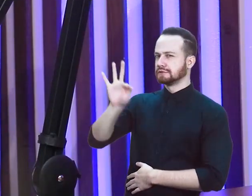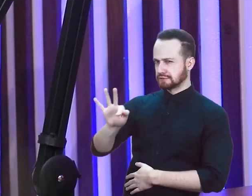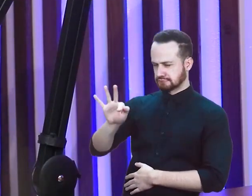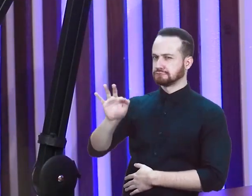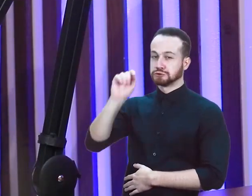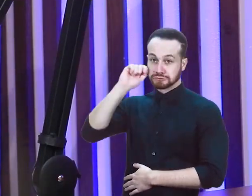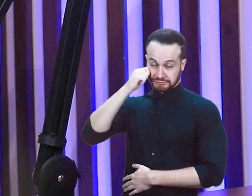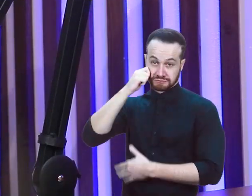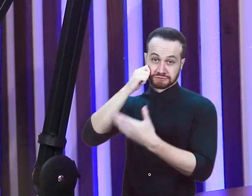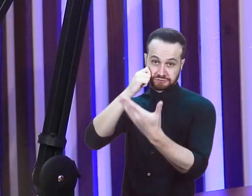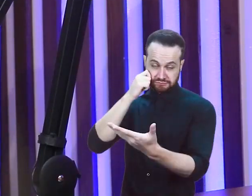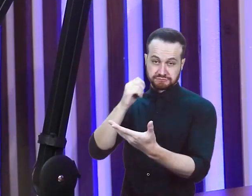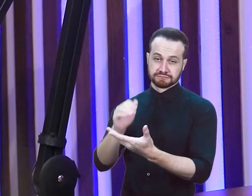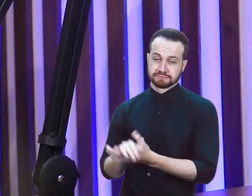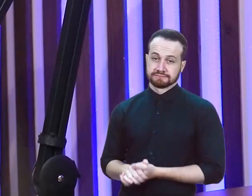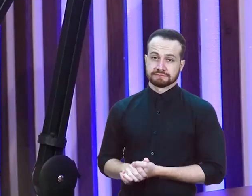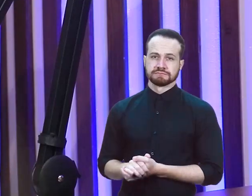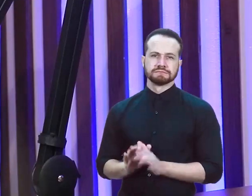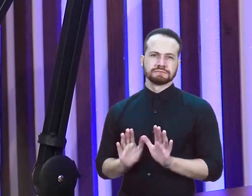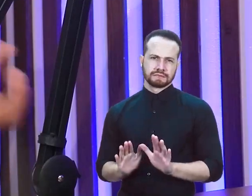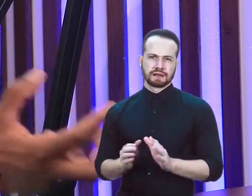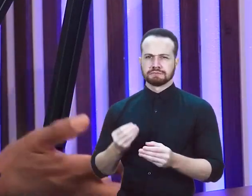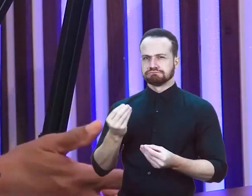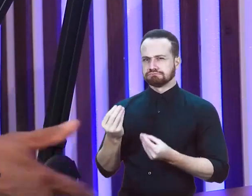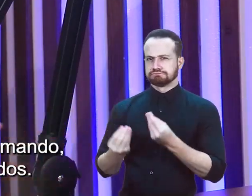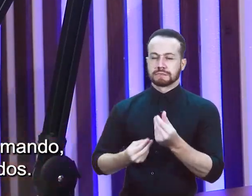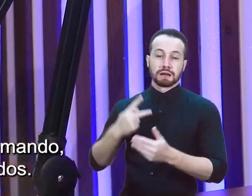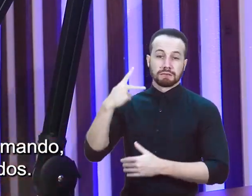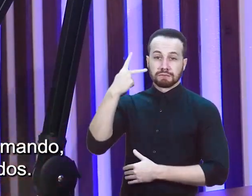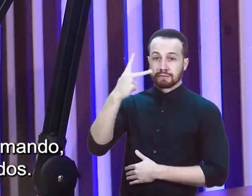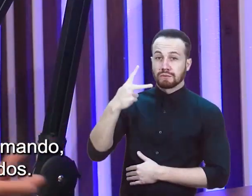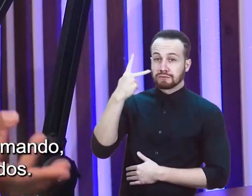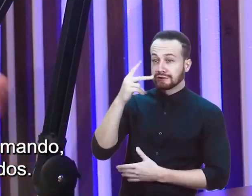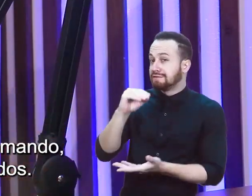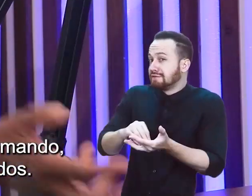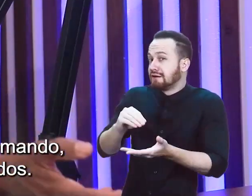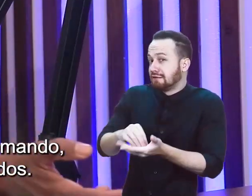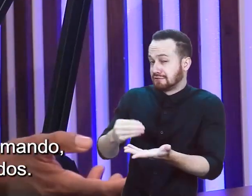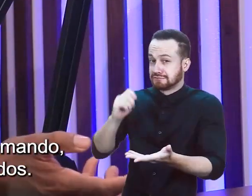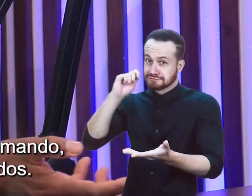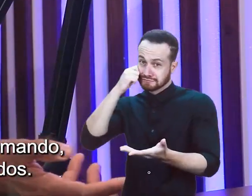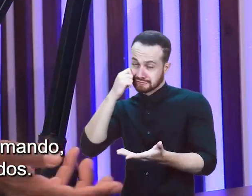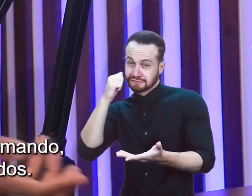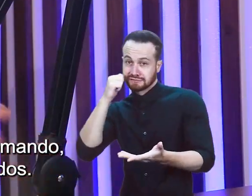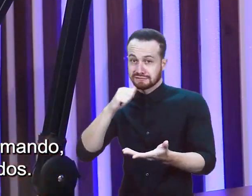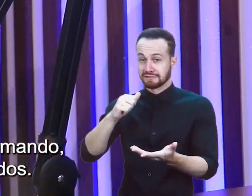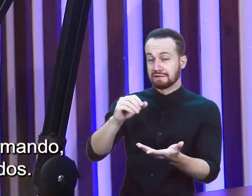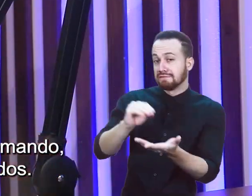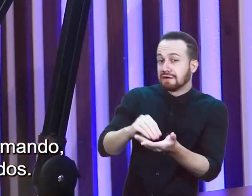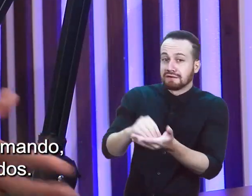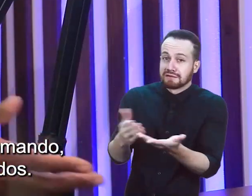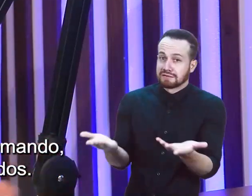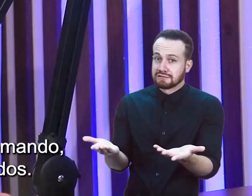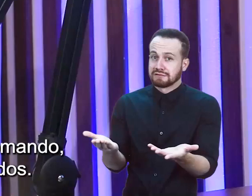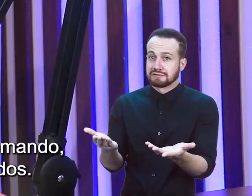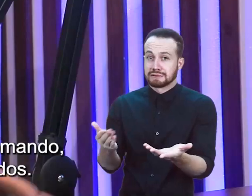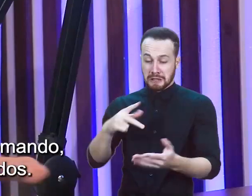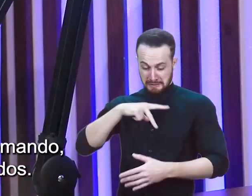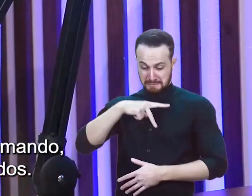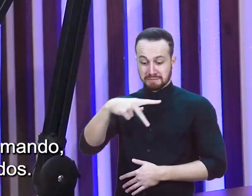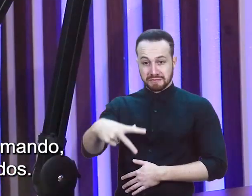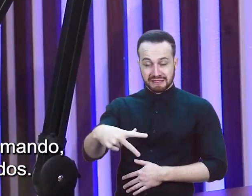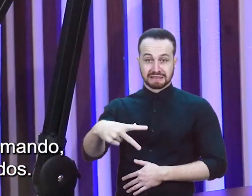era negra. Aí você começa, na política você não tem negros, negras em comando,